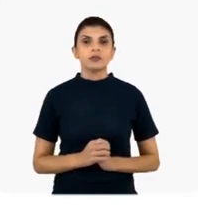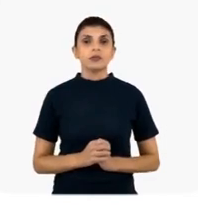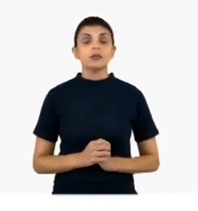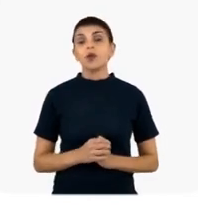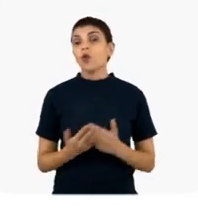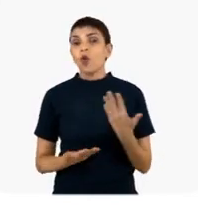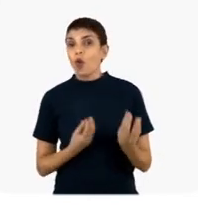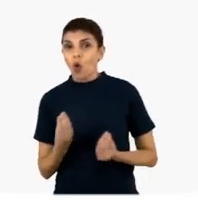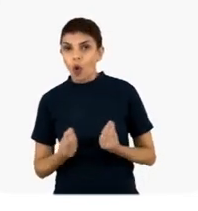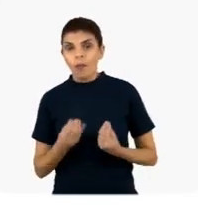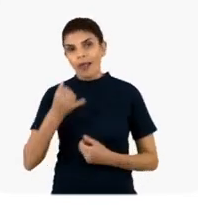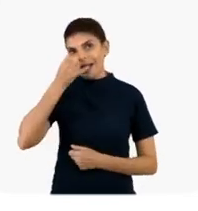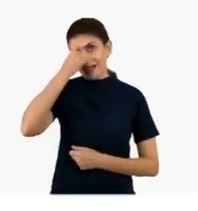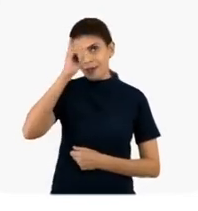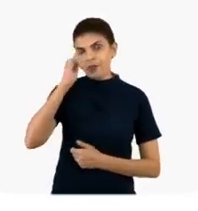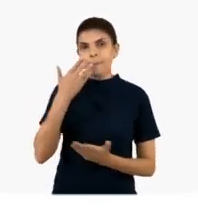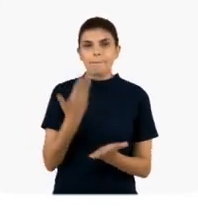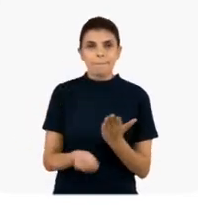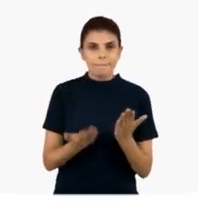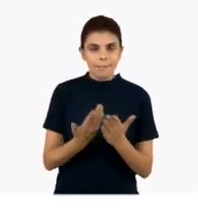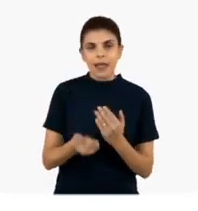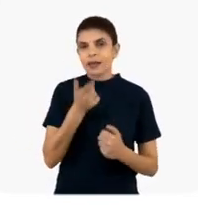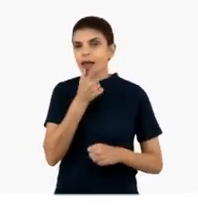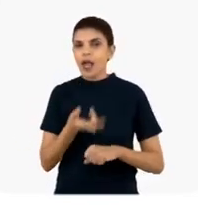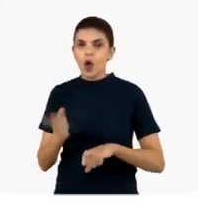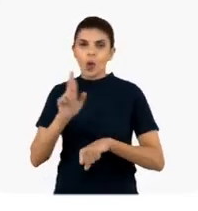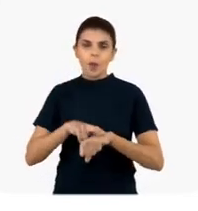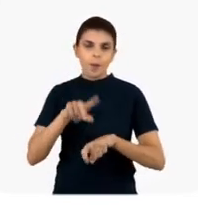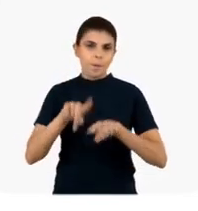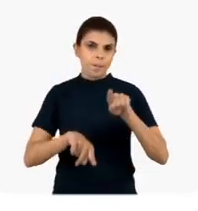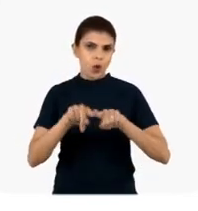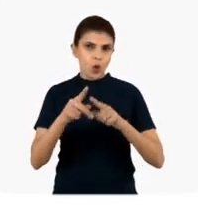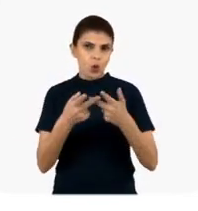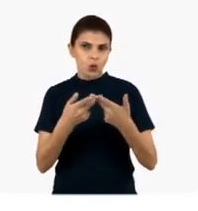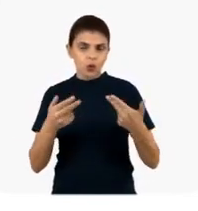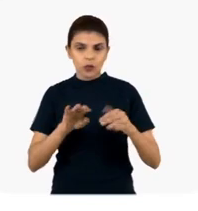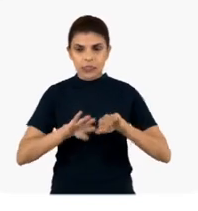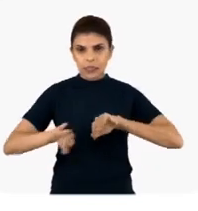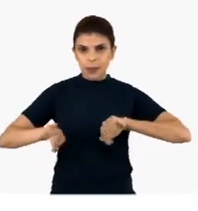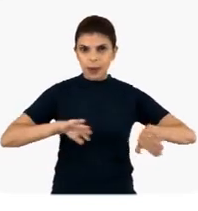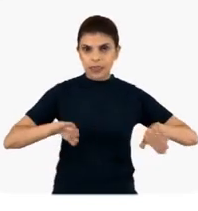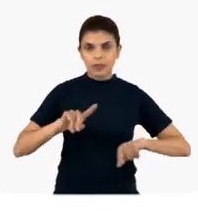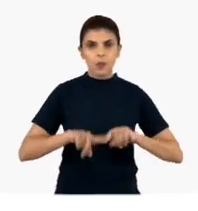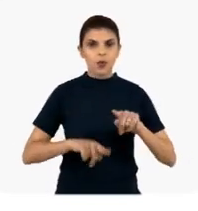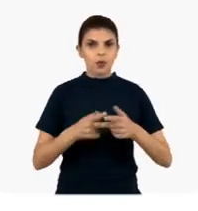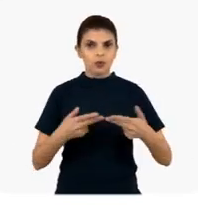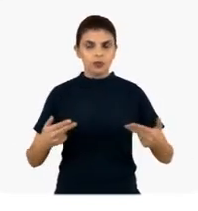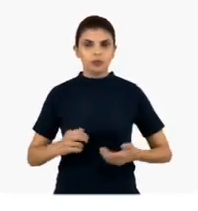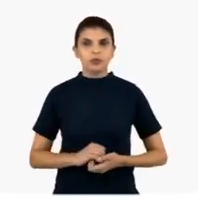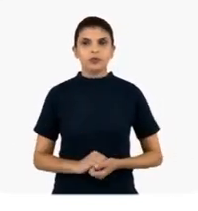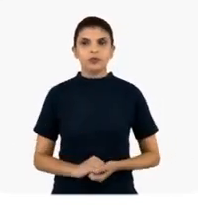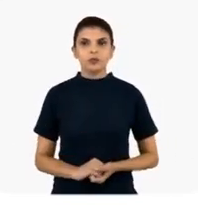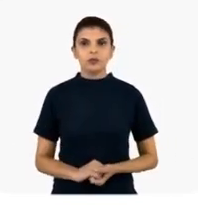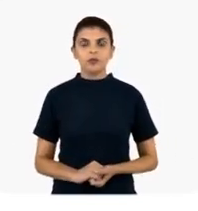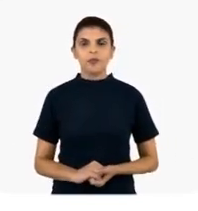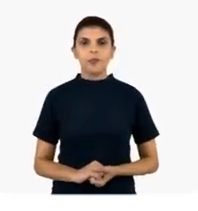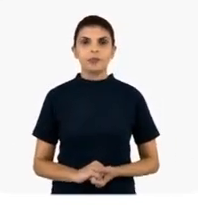Que rendimento? Evitar a perda do meu produto ao longo da recuperação e separação de produtos.